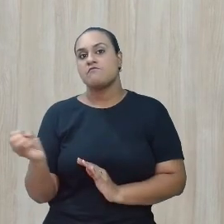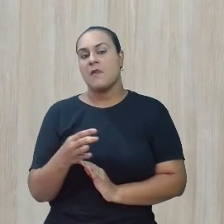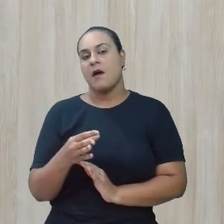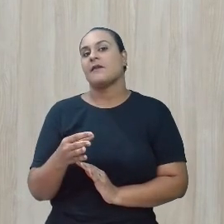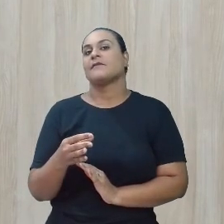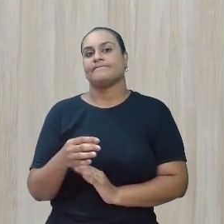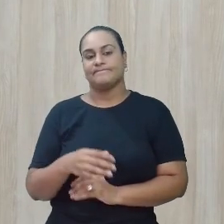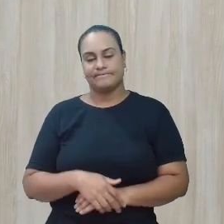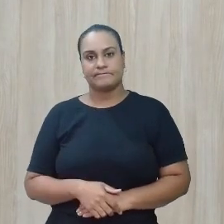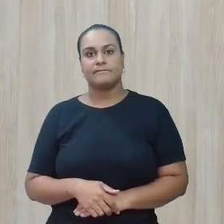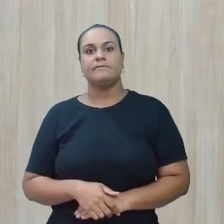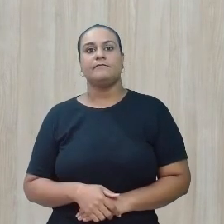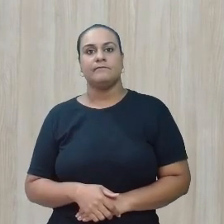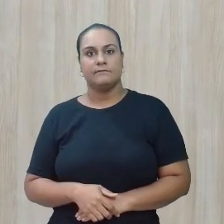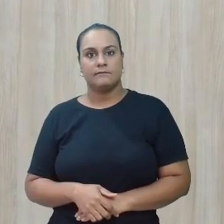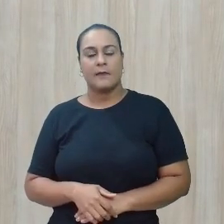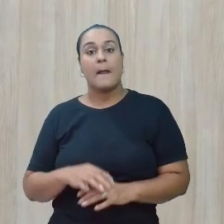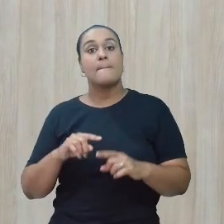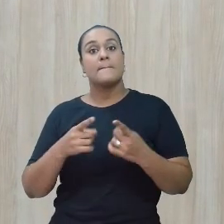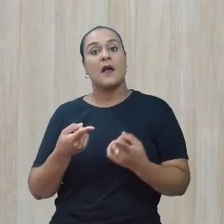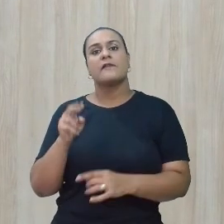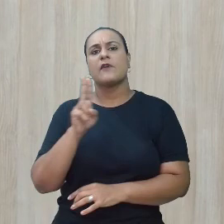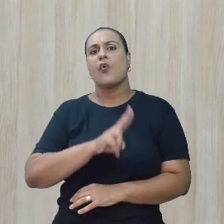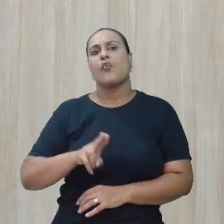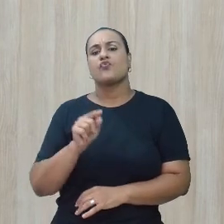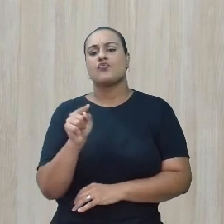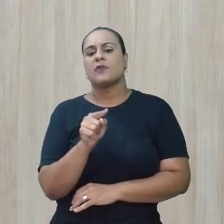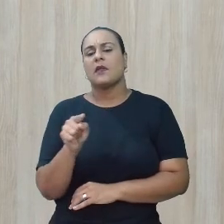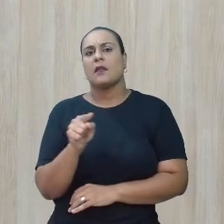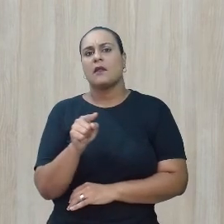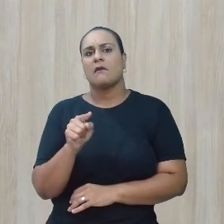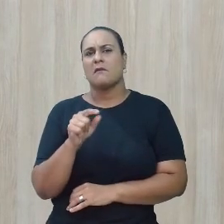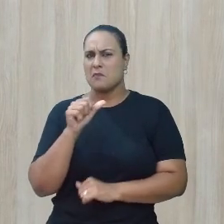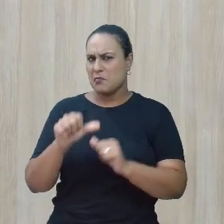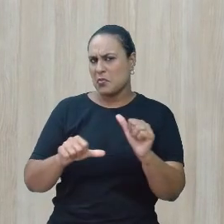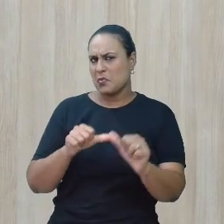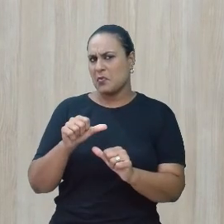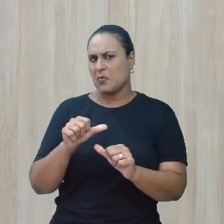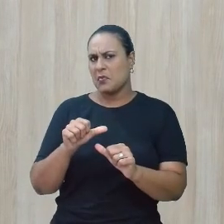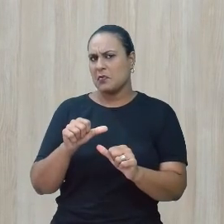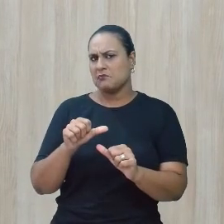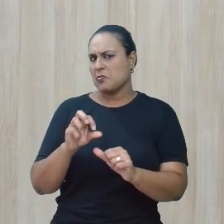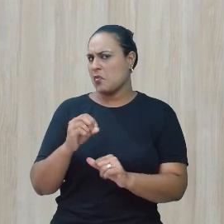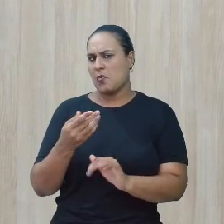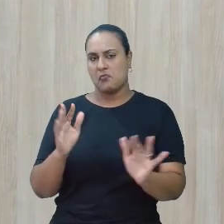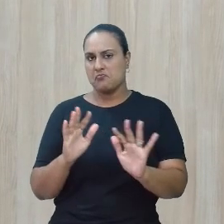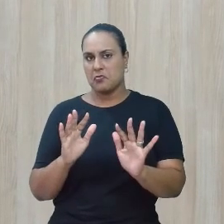gente vai ver as regras de hífen. Vixe, será que mudou muita coisa no uso do hífen? Ou